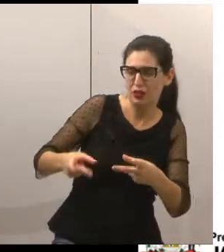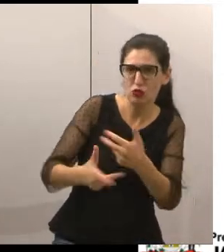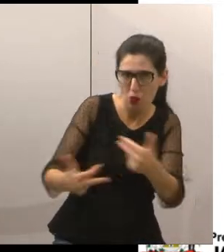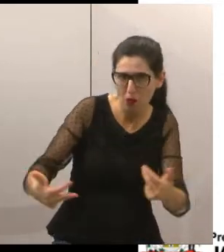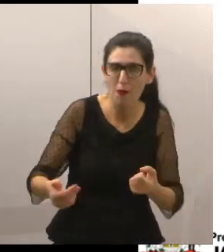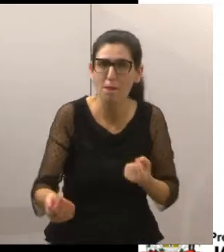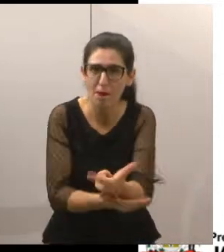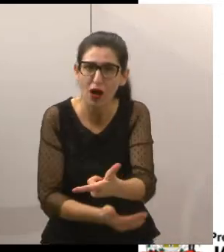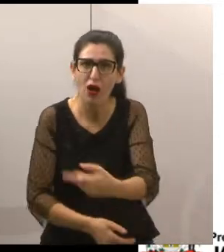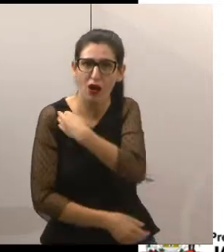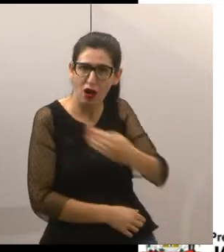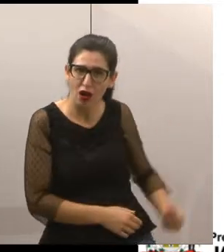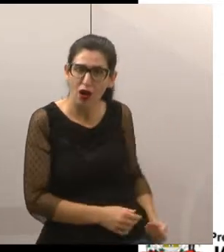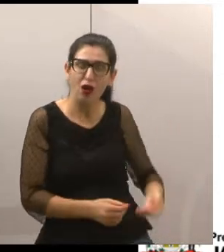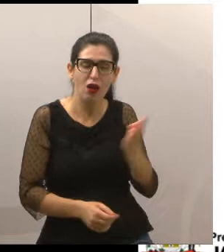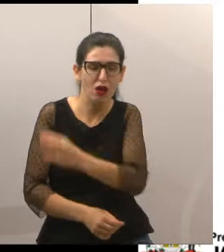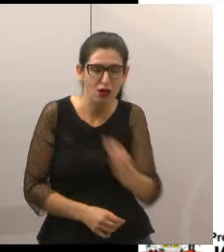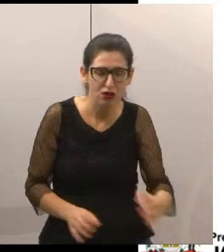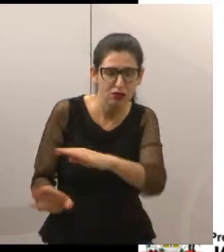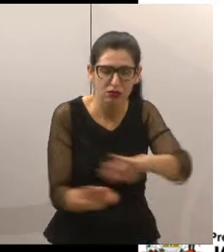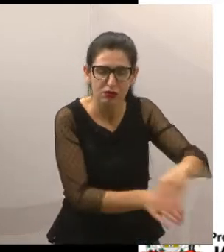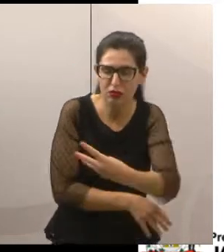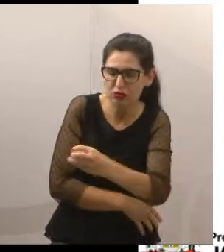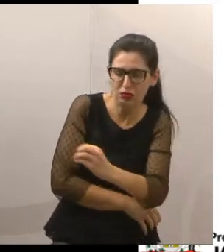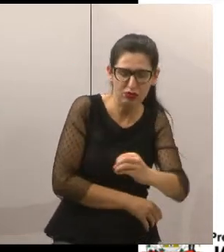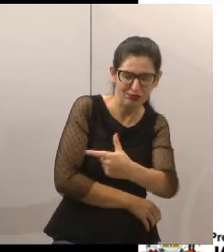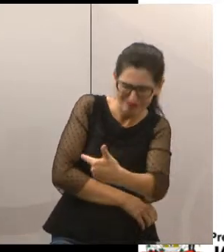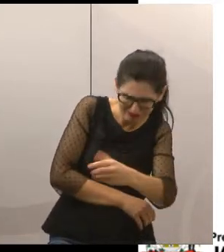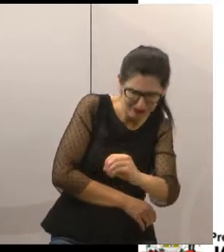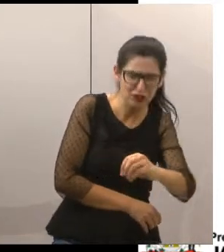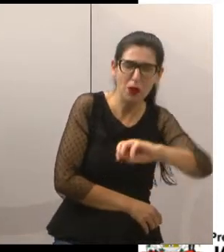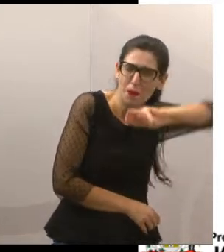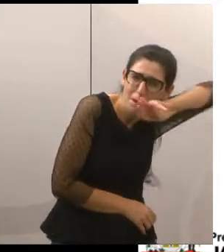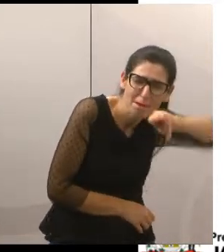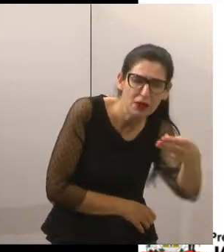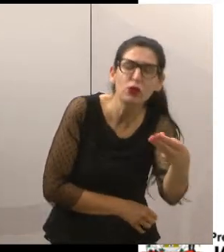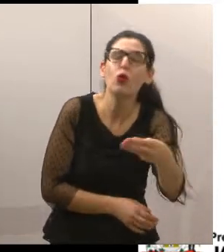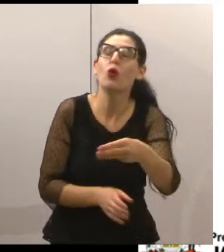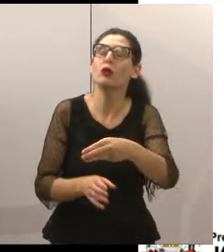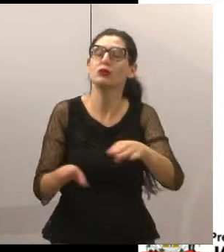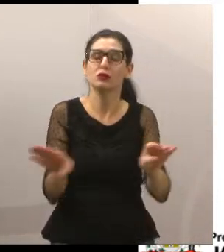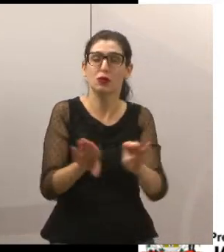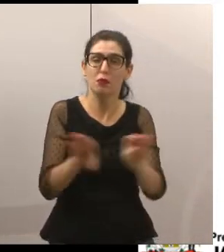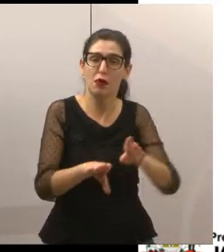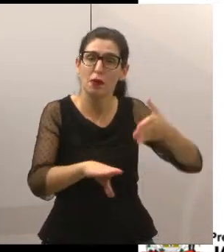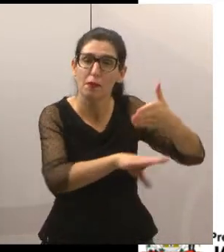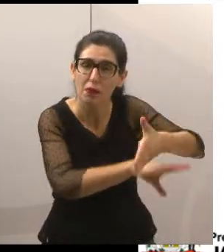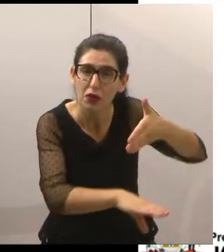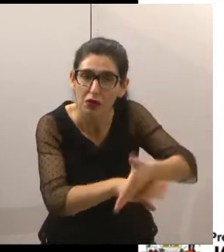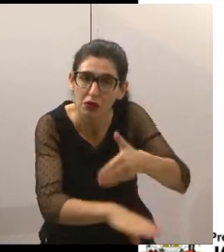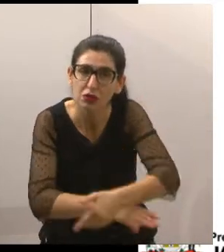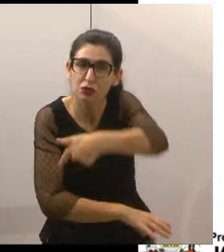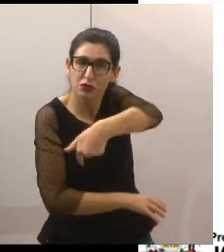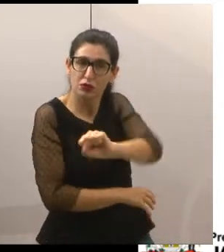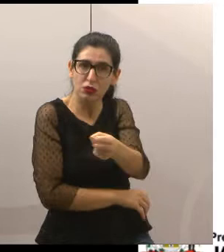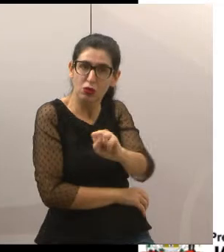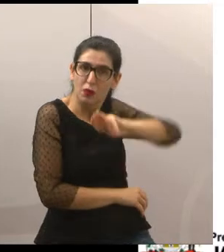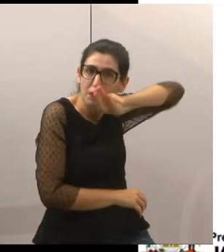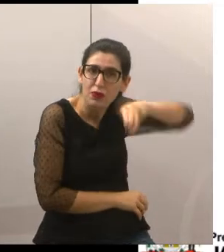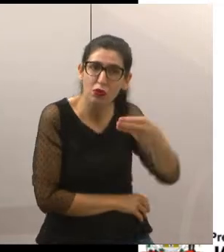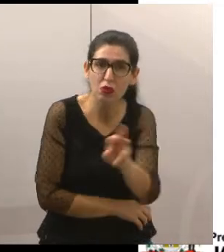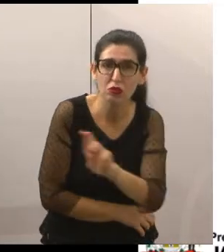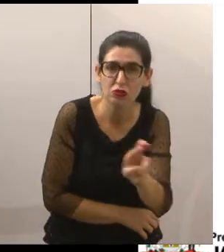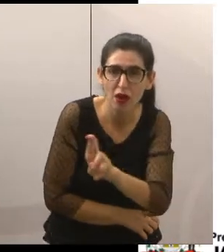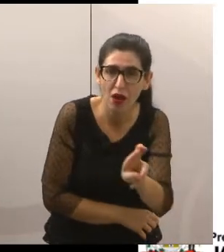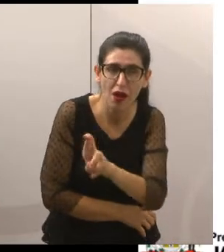na casa dos 320 milhões e o Fundo de Participação, 78 milhões de reais.